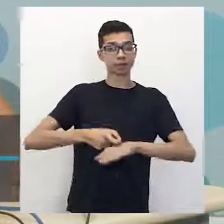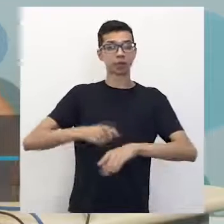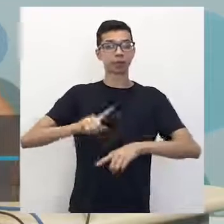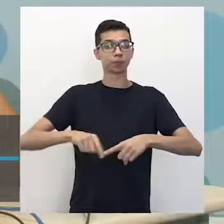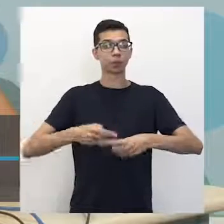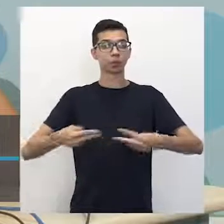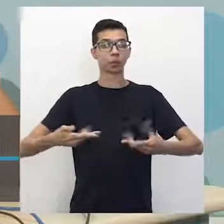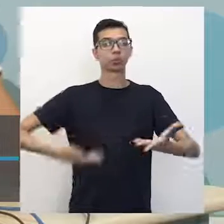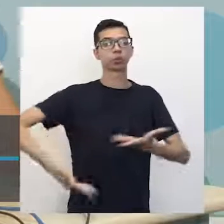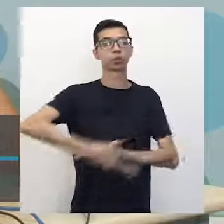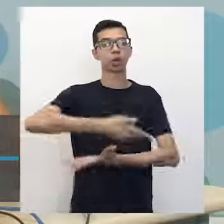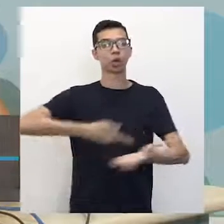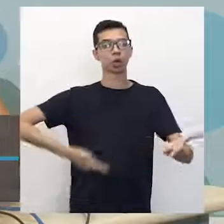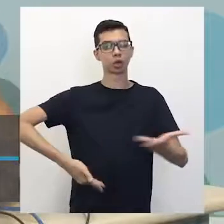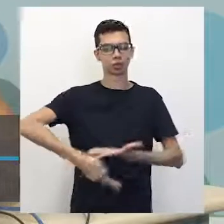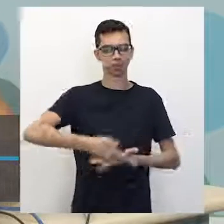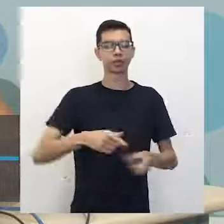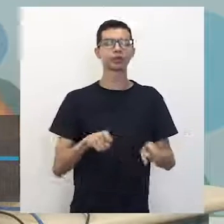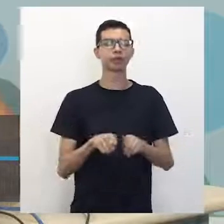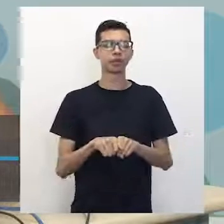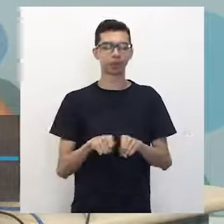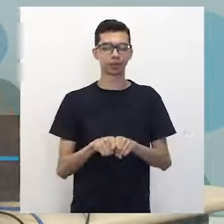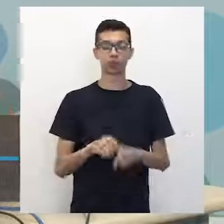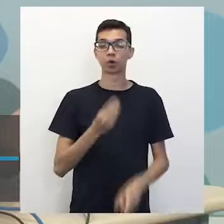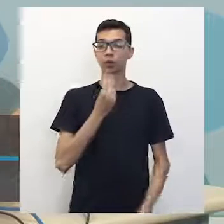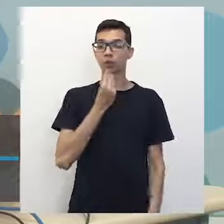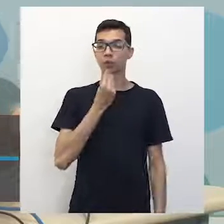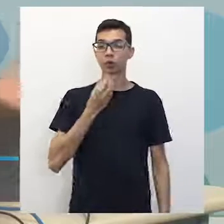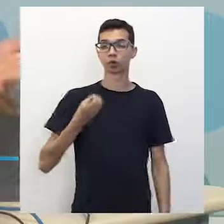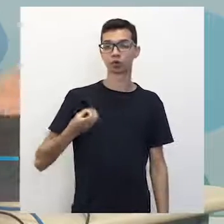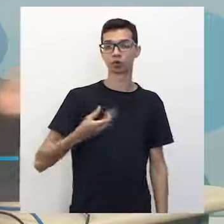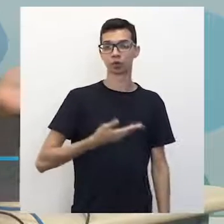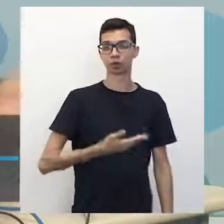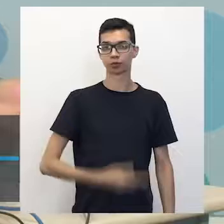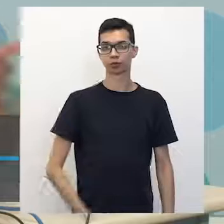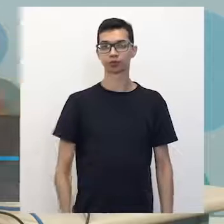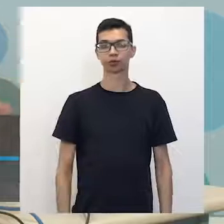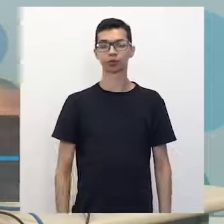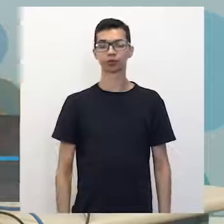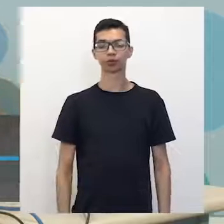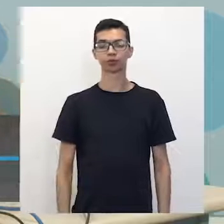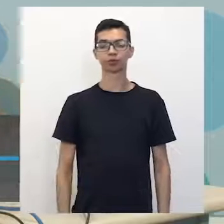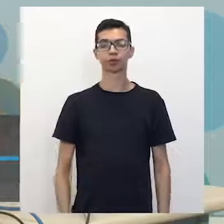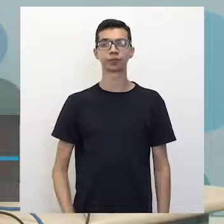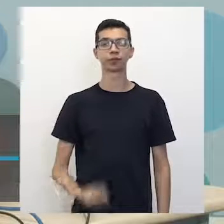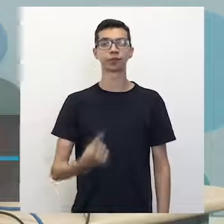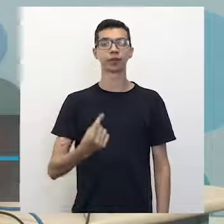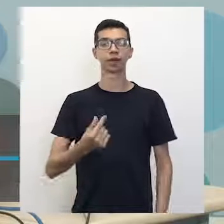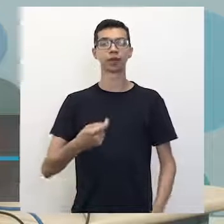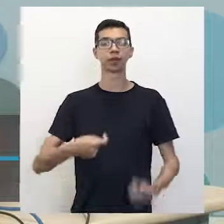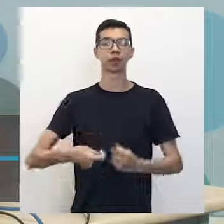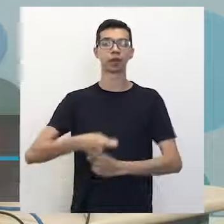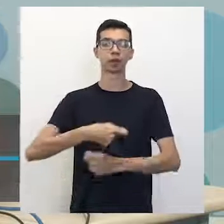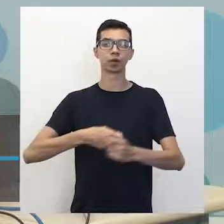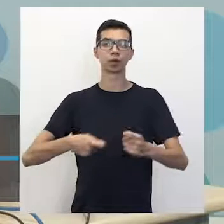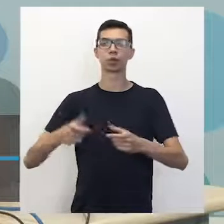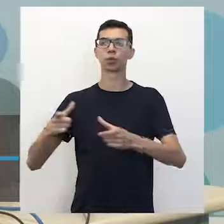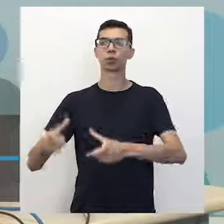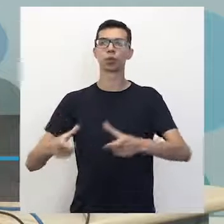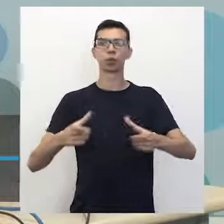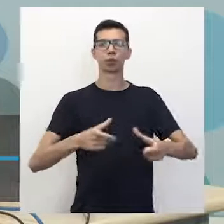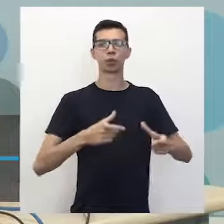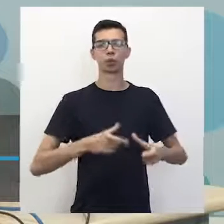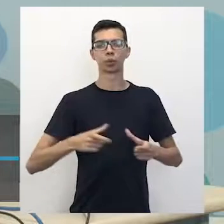mercadorias e também de novas oportunidades de negócios em outras regiões do mundo lá,